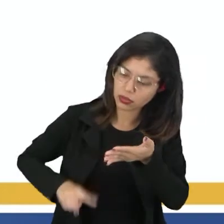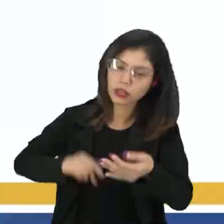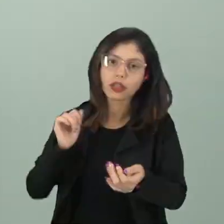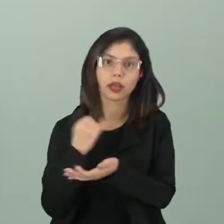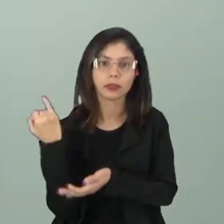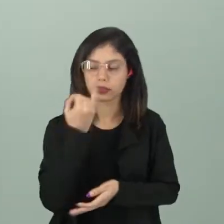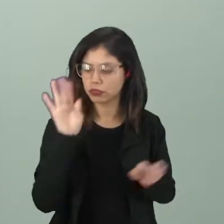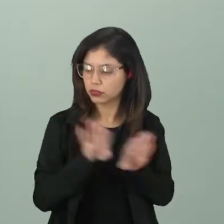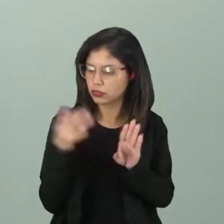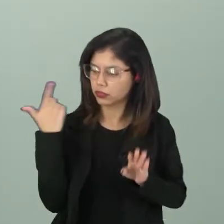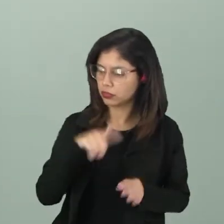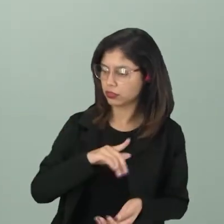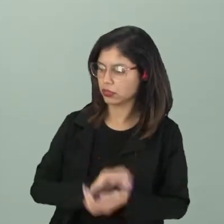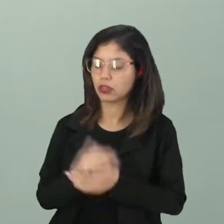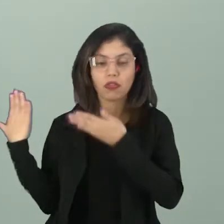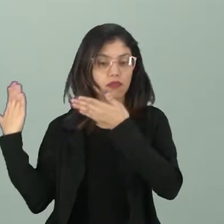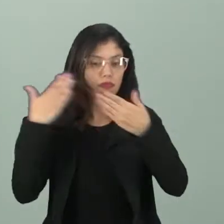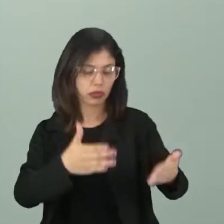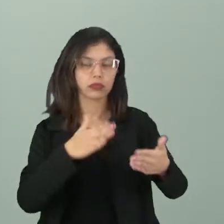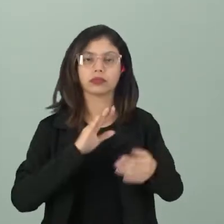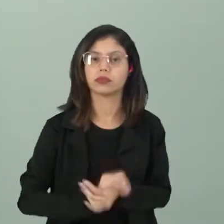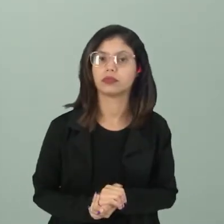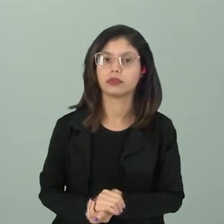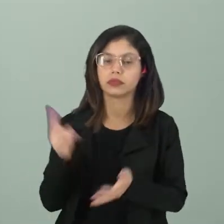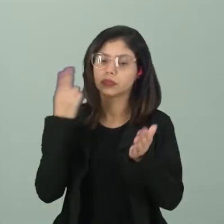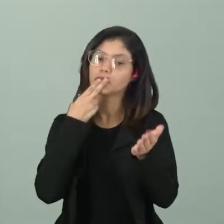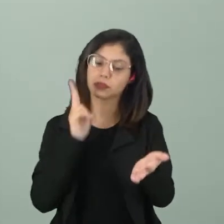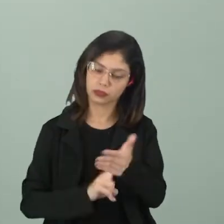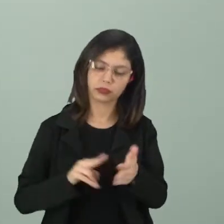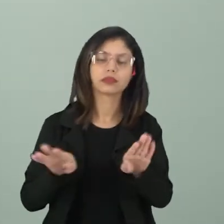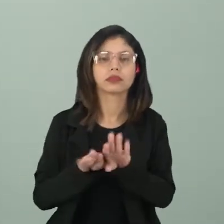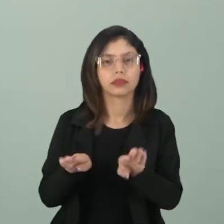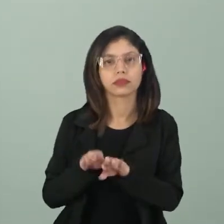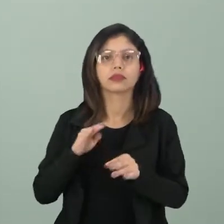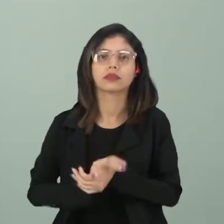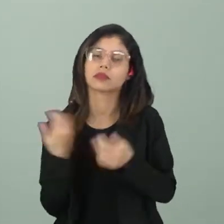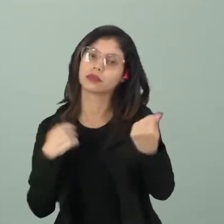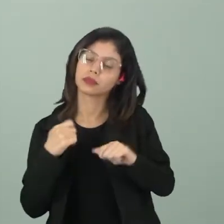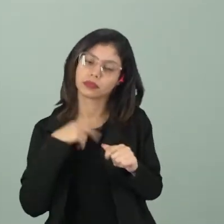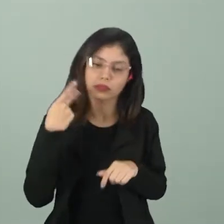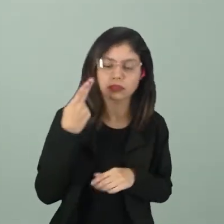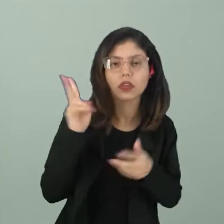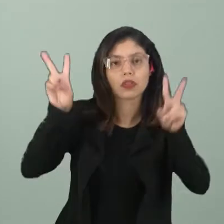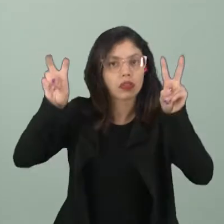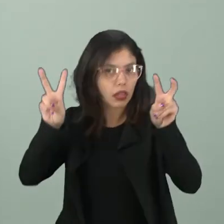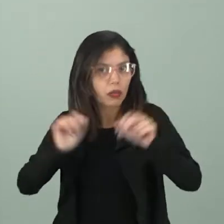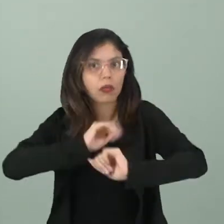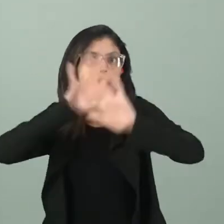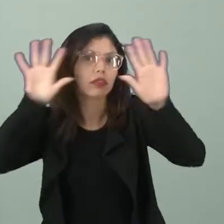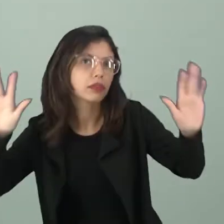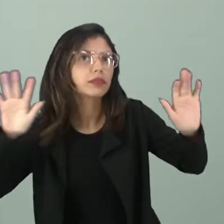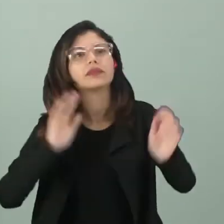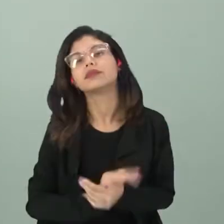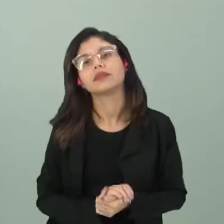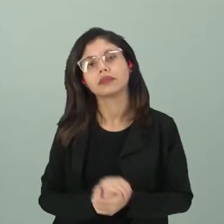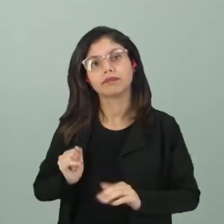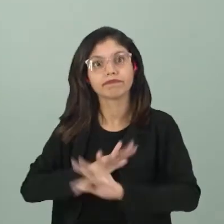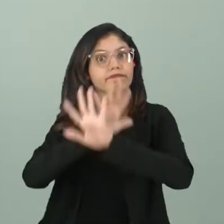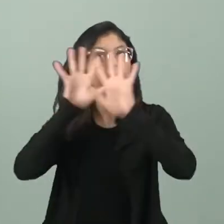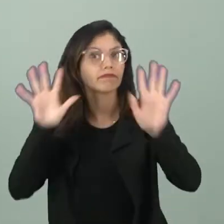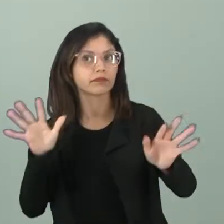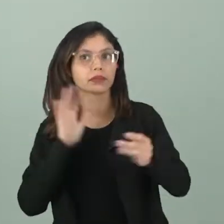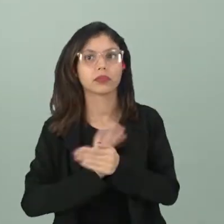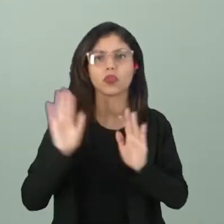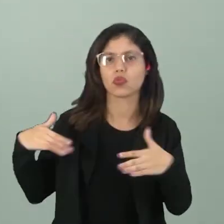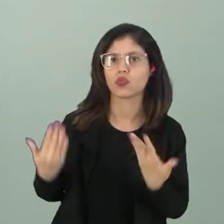É importante que eu consiga colocar o objetivo dessa carta de reclamação. Eu preciso dizer o meu assunto com clareza, deixar bem